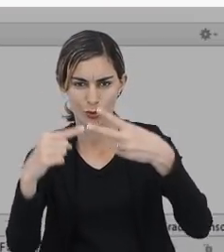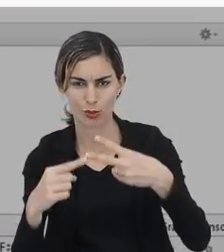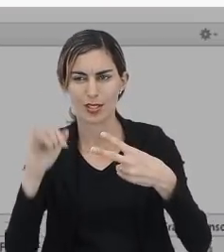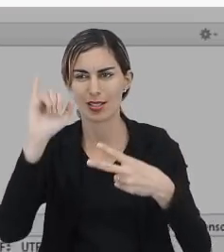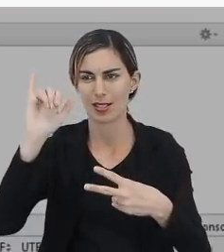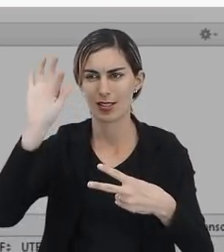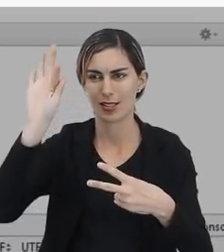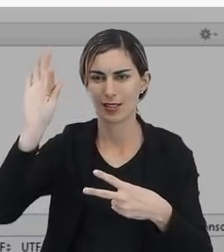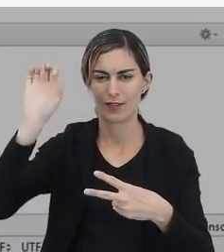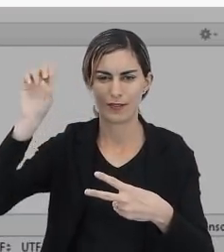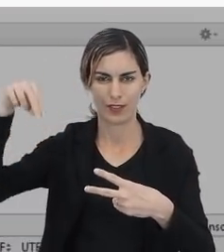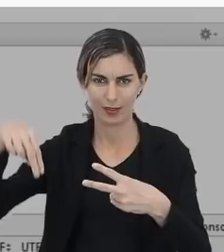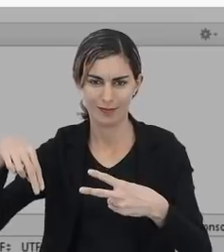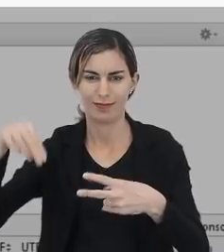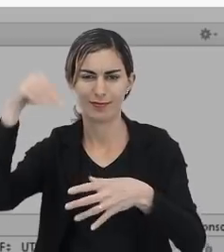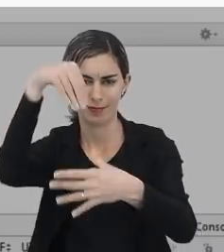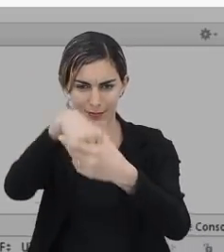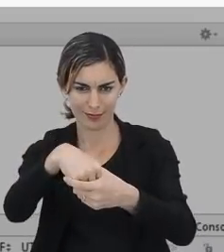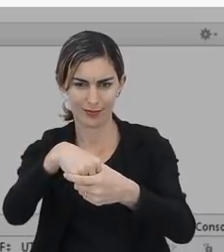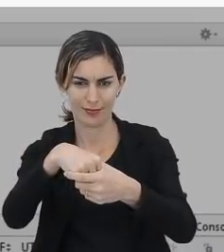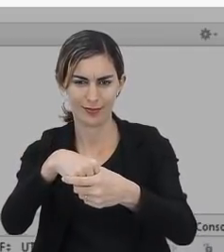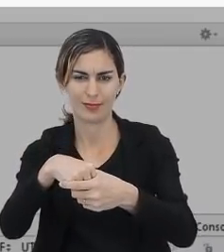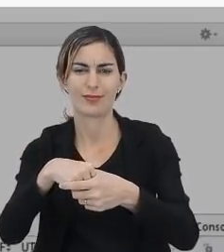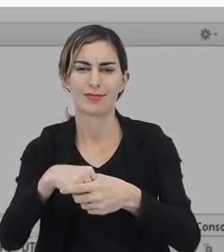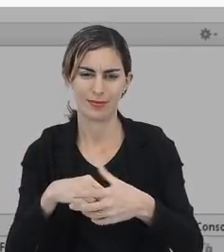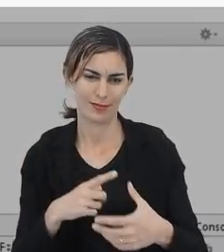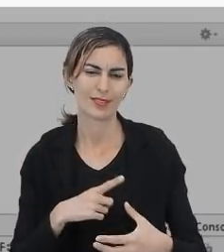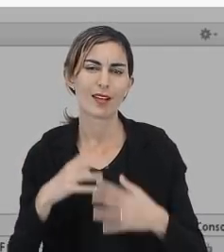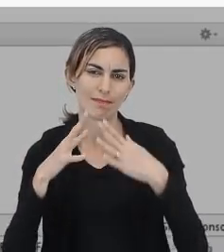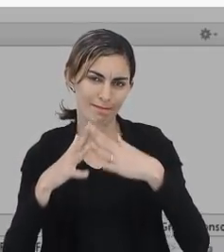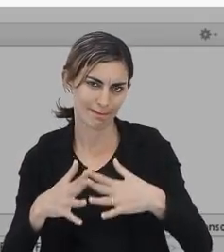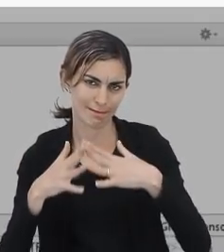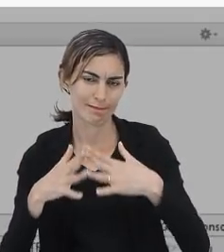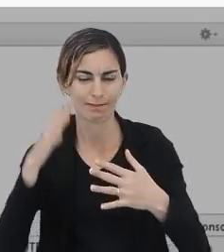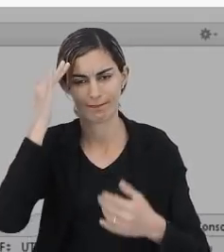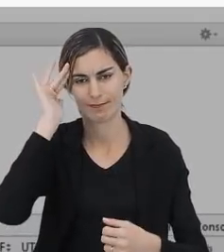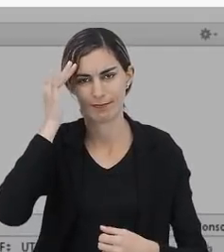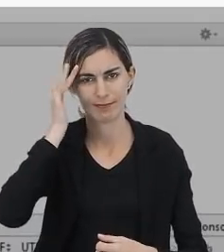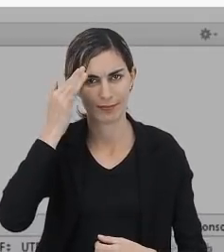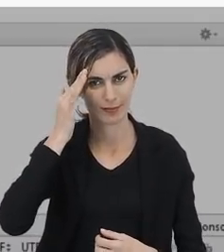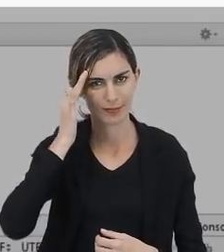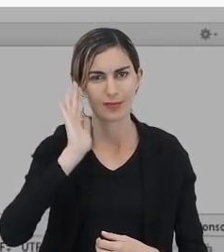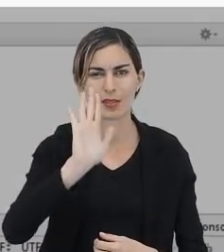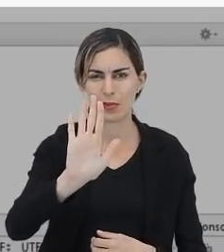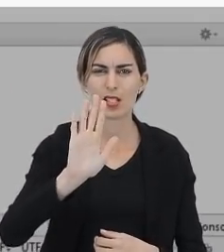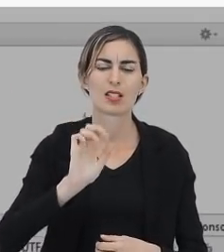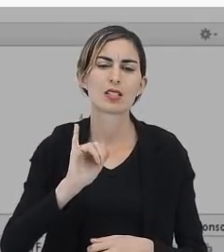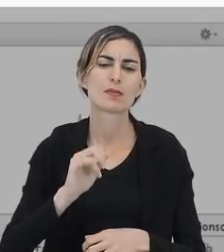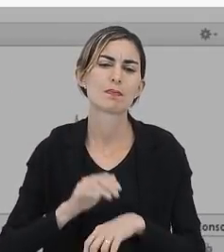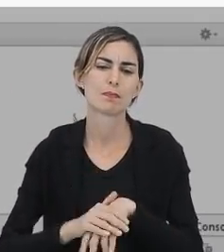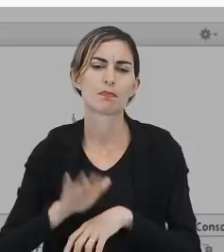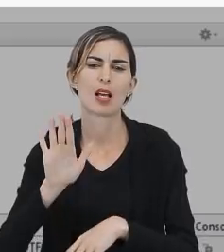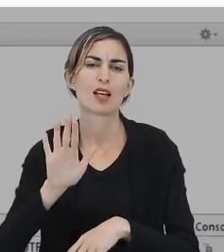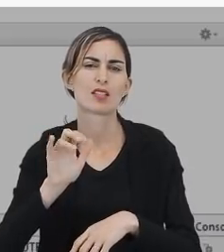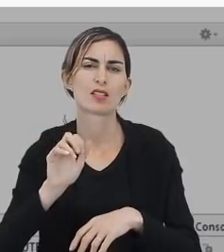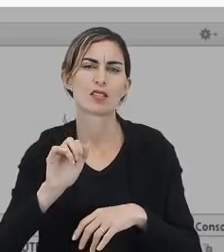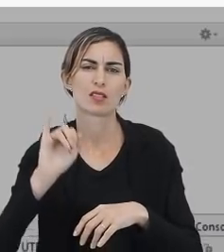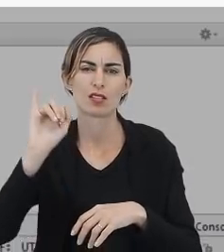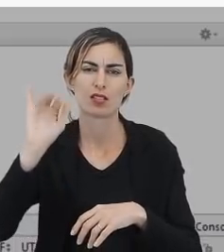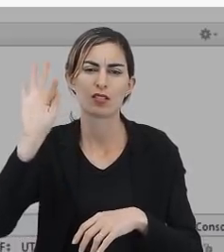um if dentro de outro if, já dá uma certa complexidade para entender. E se a gente tiver